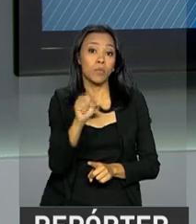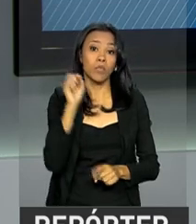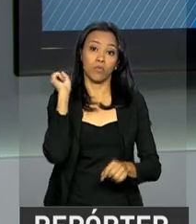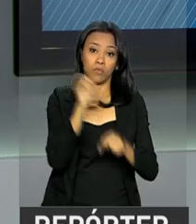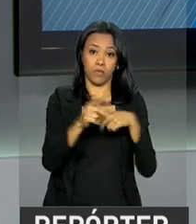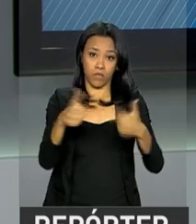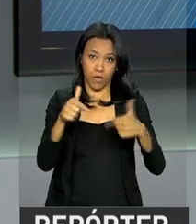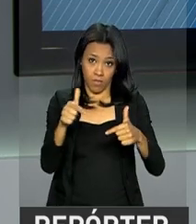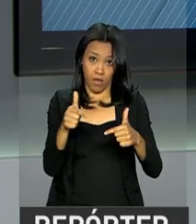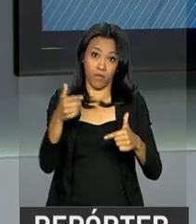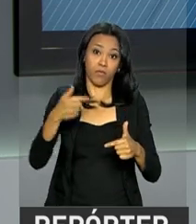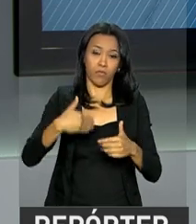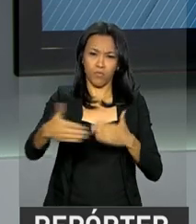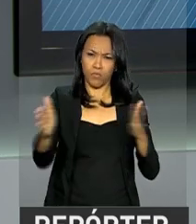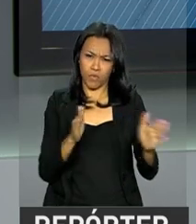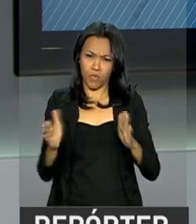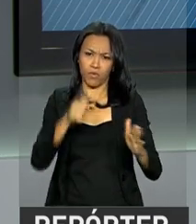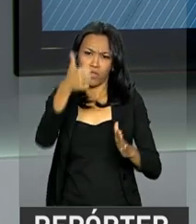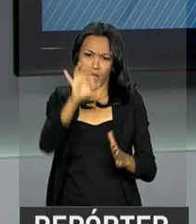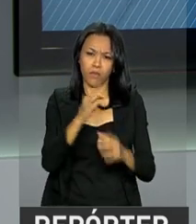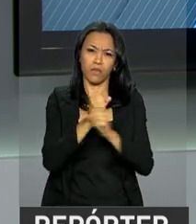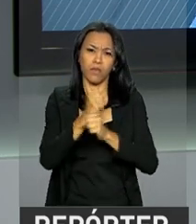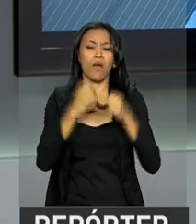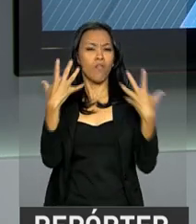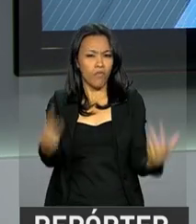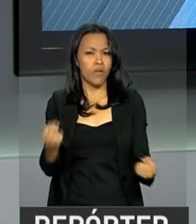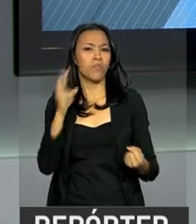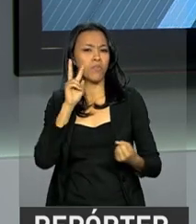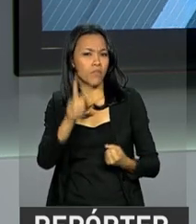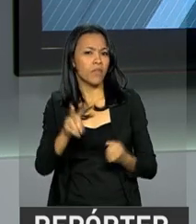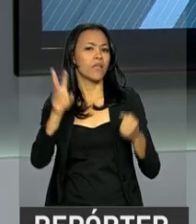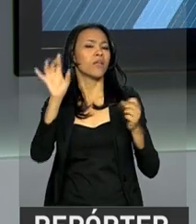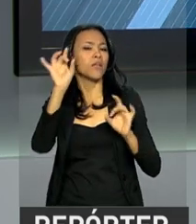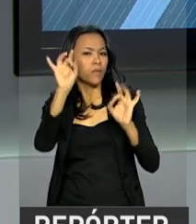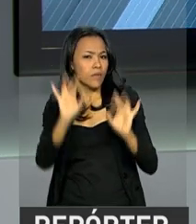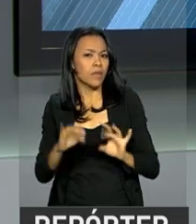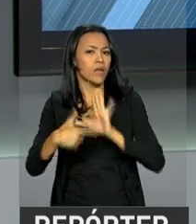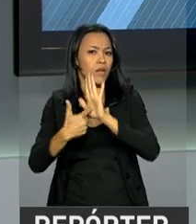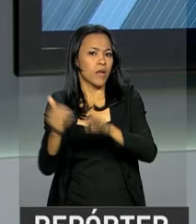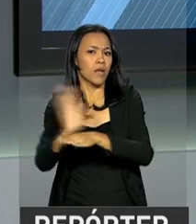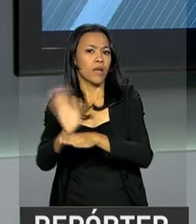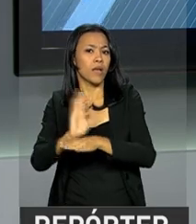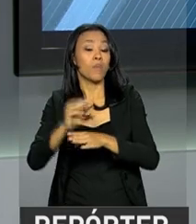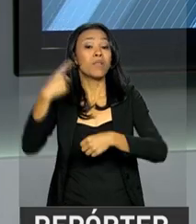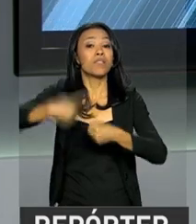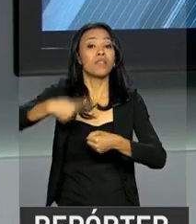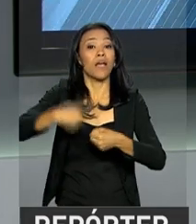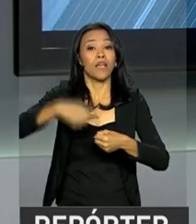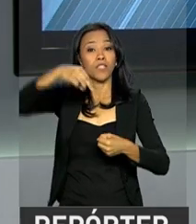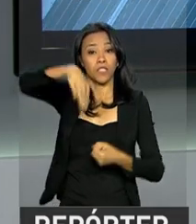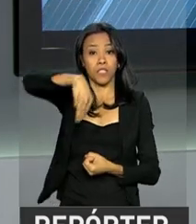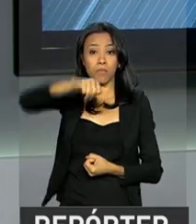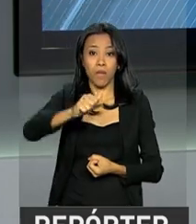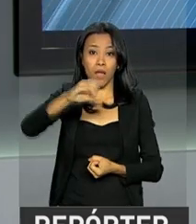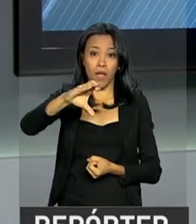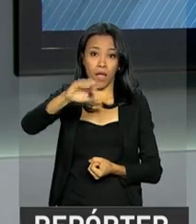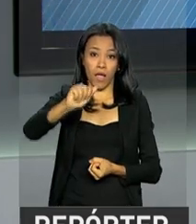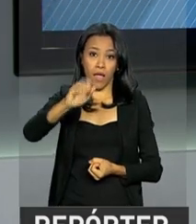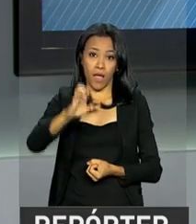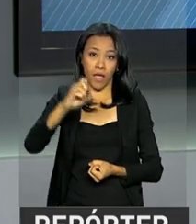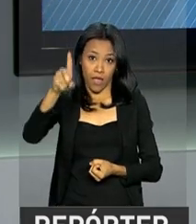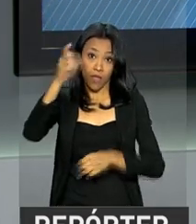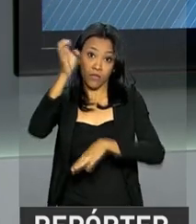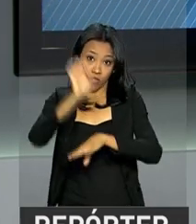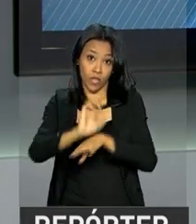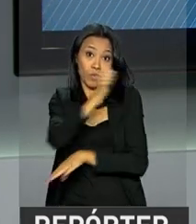nos próximos 10 anos. Vamos conferir agora uma reportagem especial sobre a cidade de Macaé, que já é uma grande produtora de petróleo